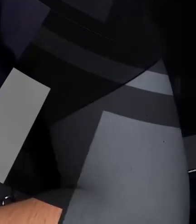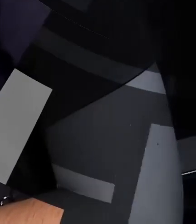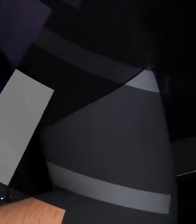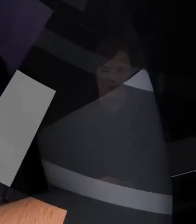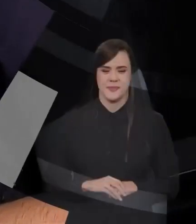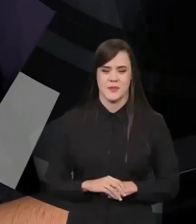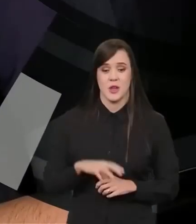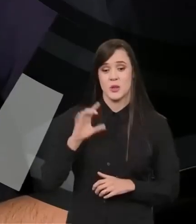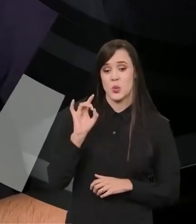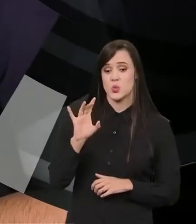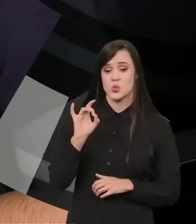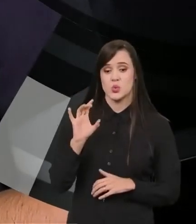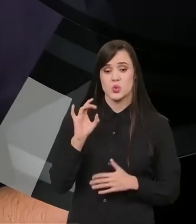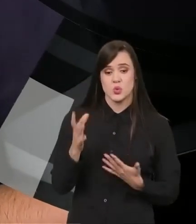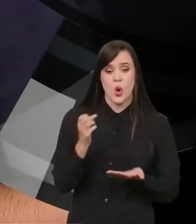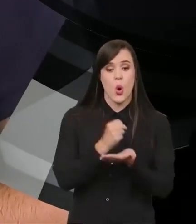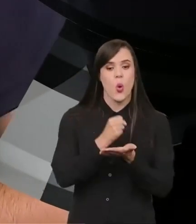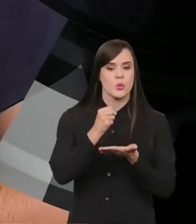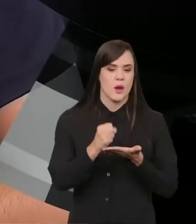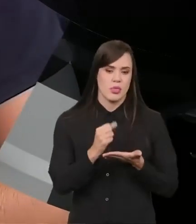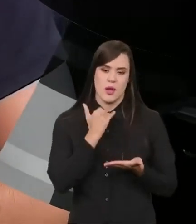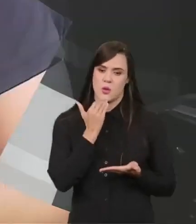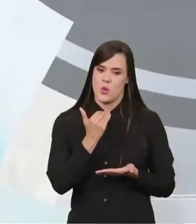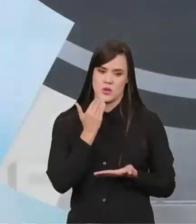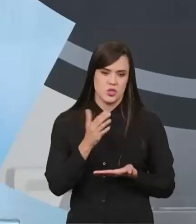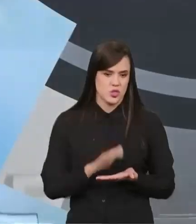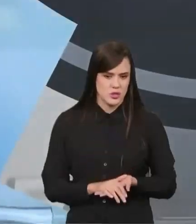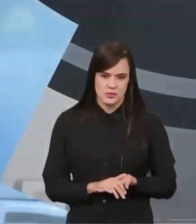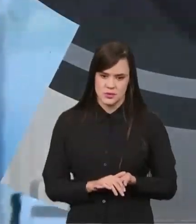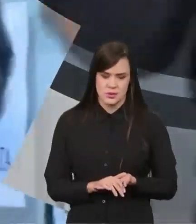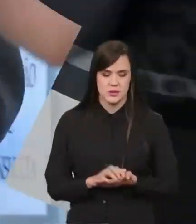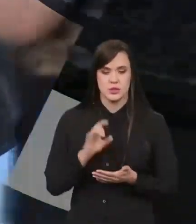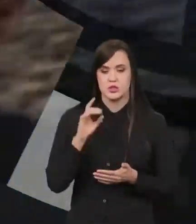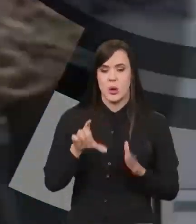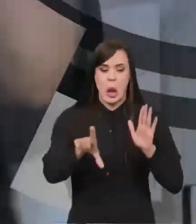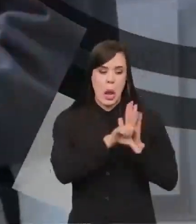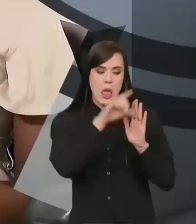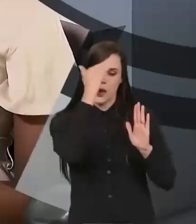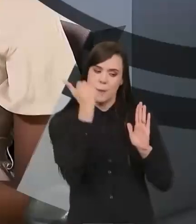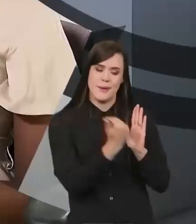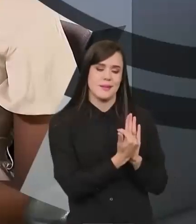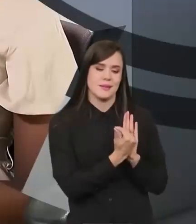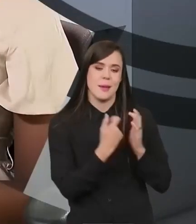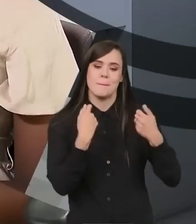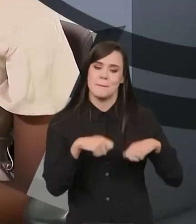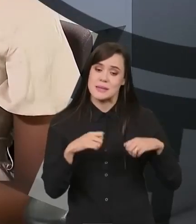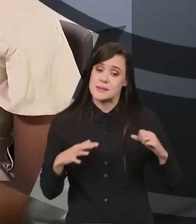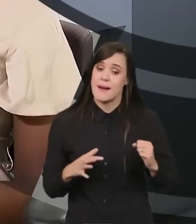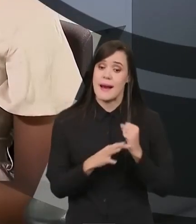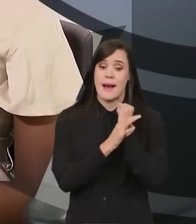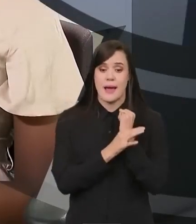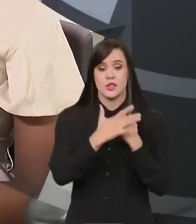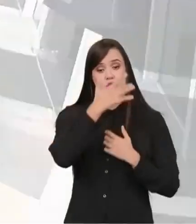Não basta só contratar, né? Não basta só cumprir o que está na lei. A gente precisa também garantir que as